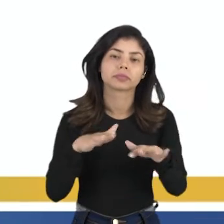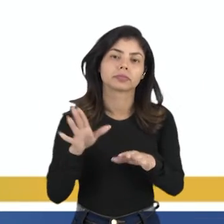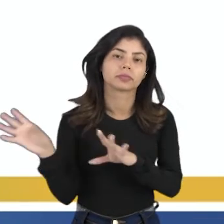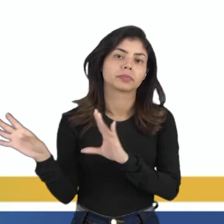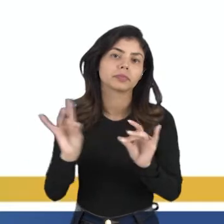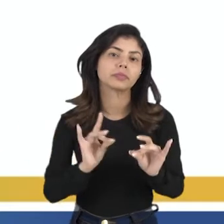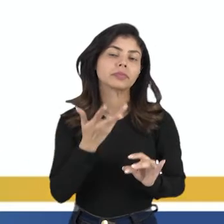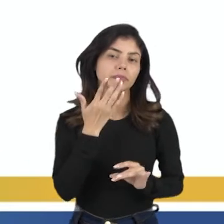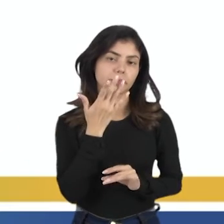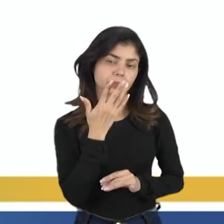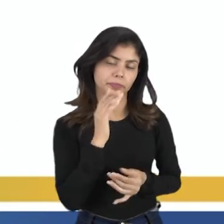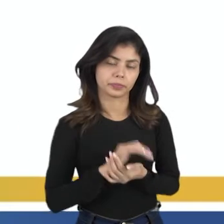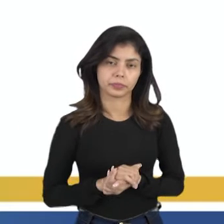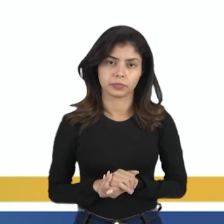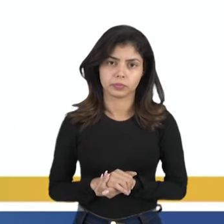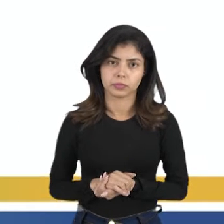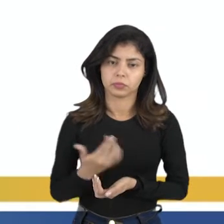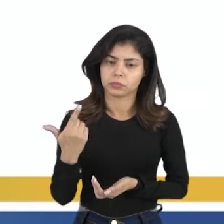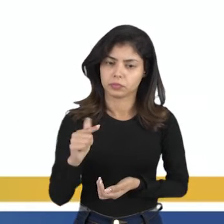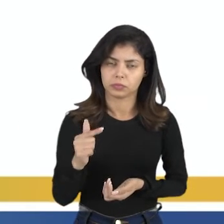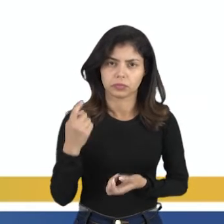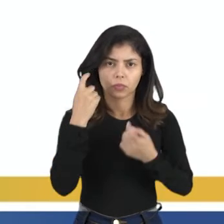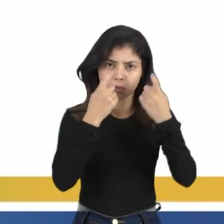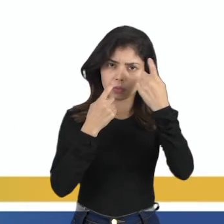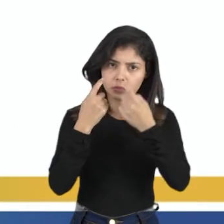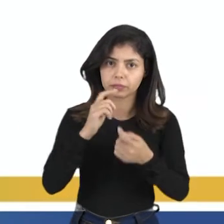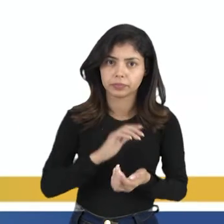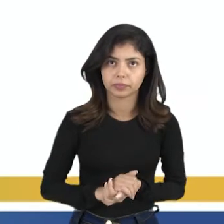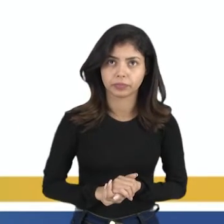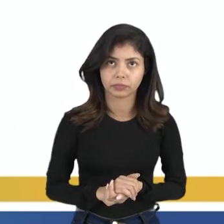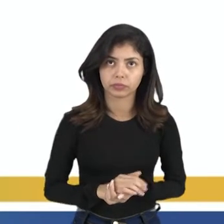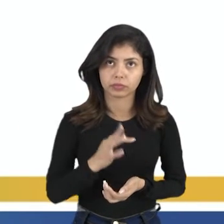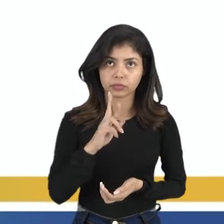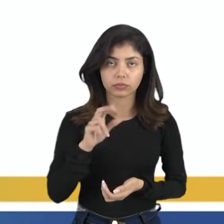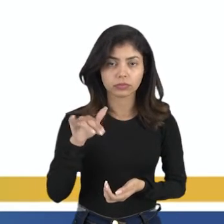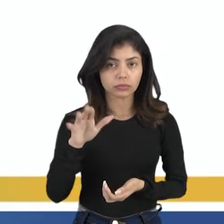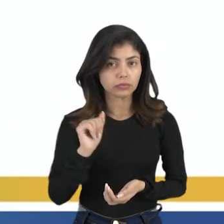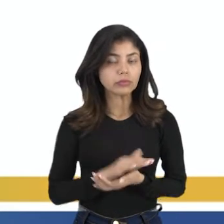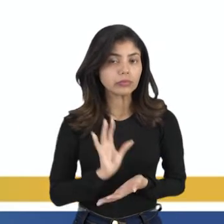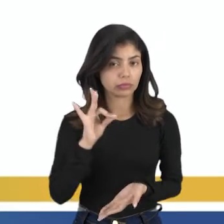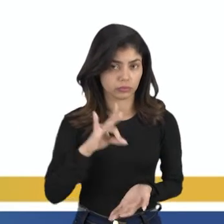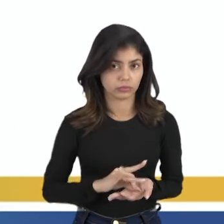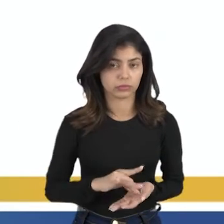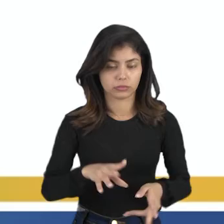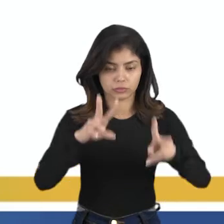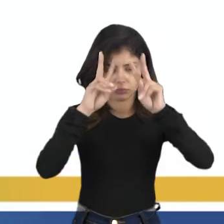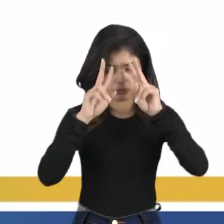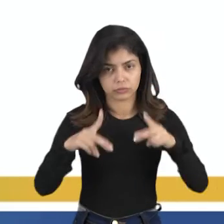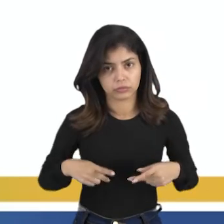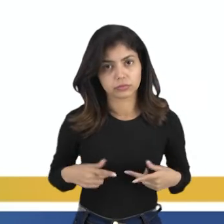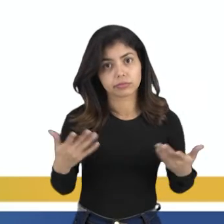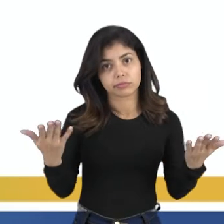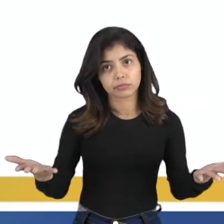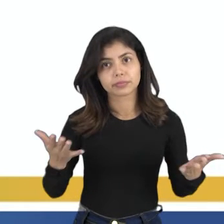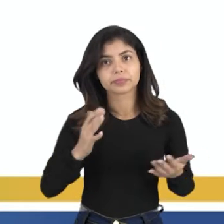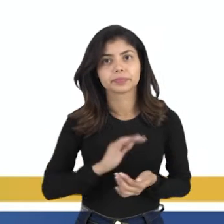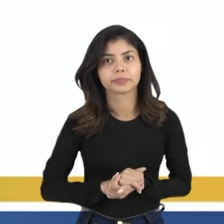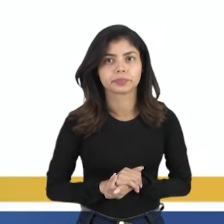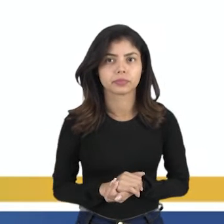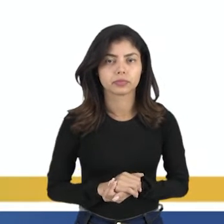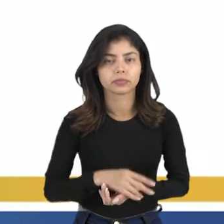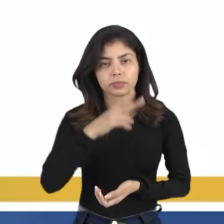essas cores puras, né? E não tem uma preocupação com a forma real dos seres humanos. Afinal de